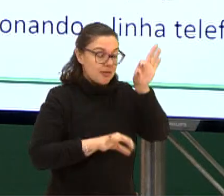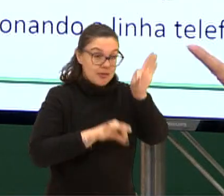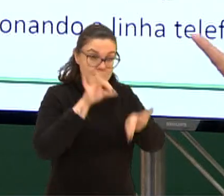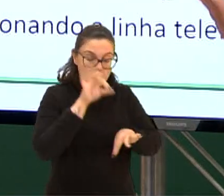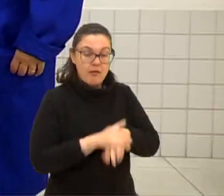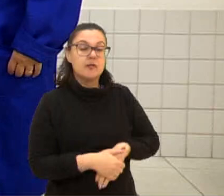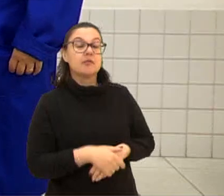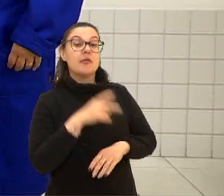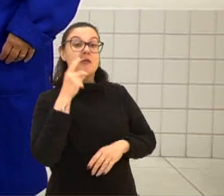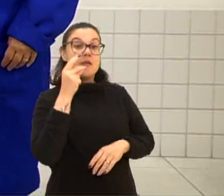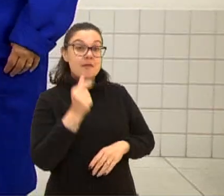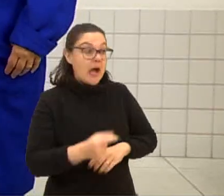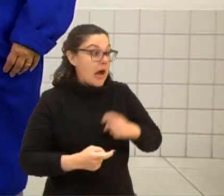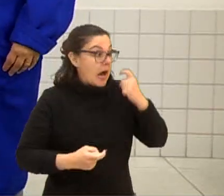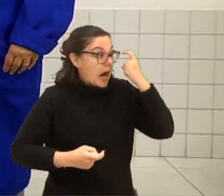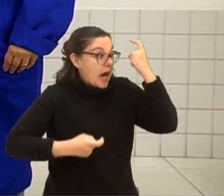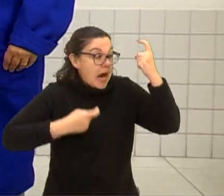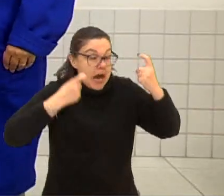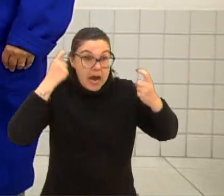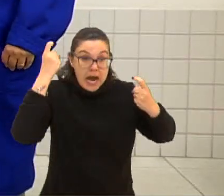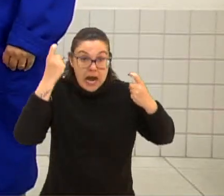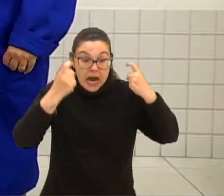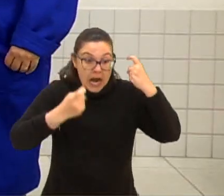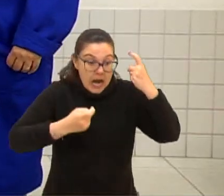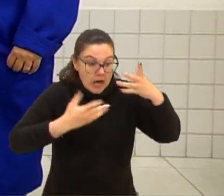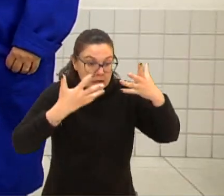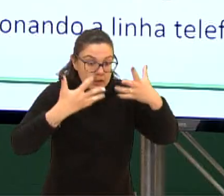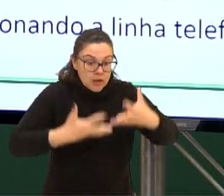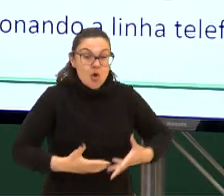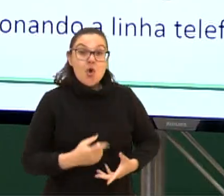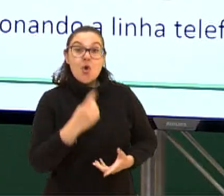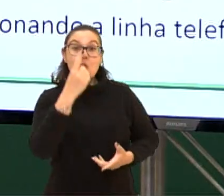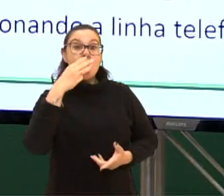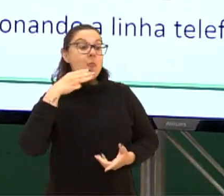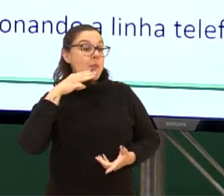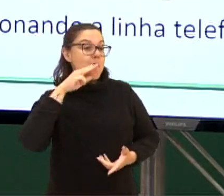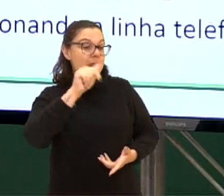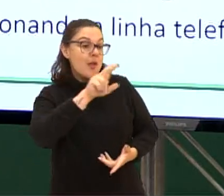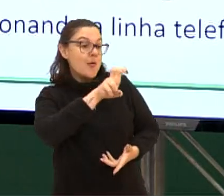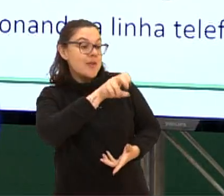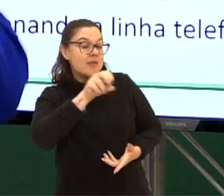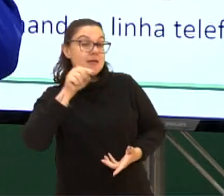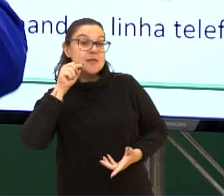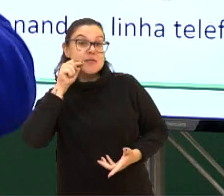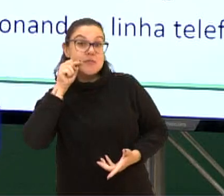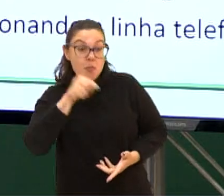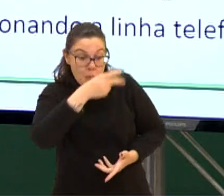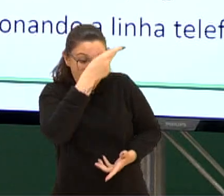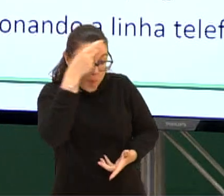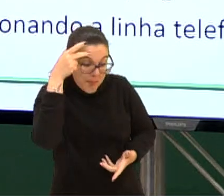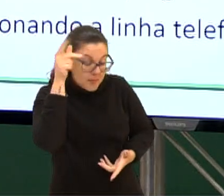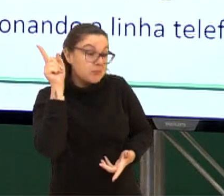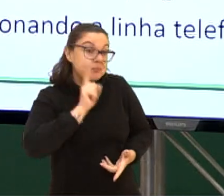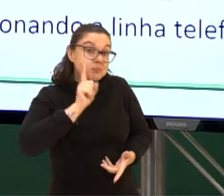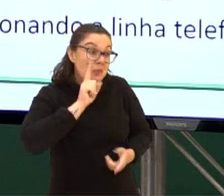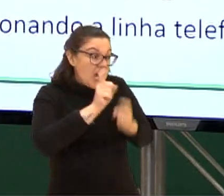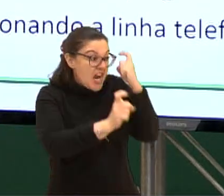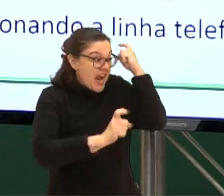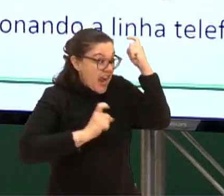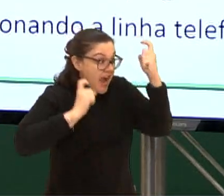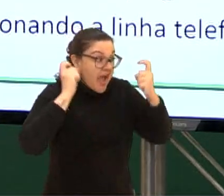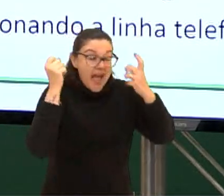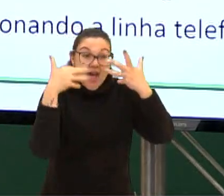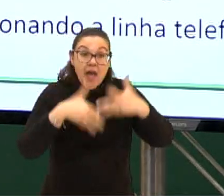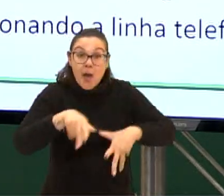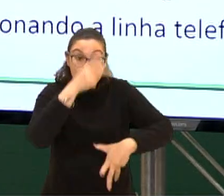E ficaram Abismados, desesperados. Foram mais de 1.500.000 pessoas desesperadas nos Estados Unidos. Teve